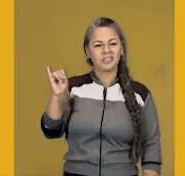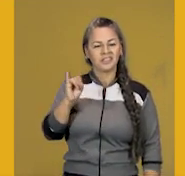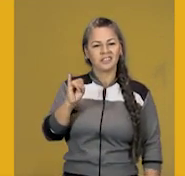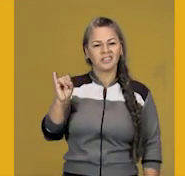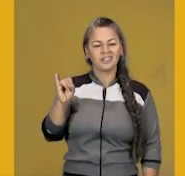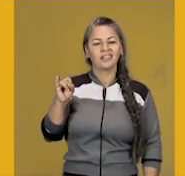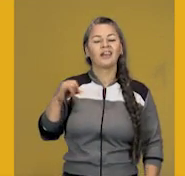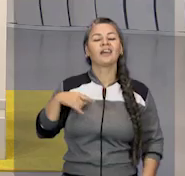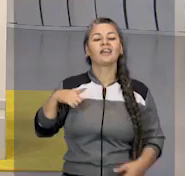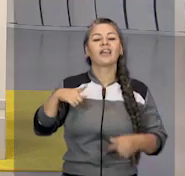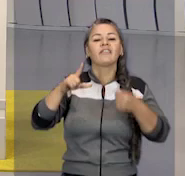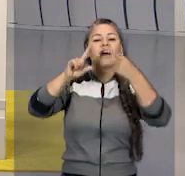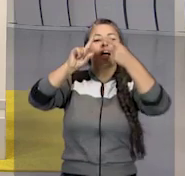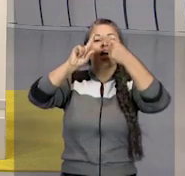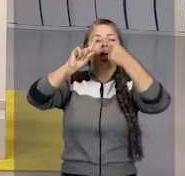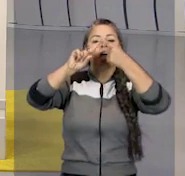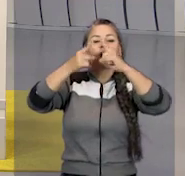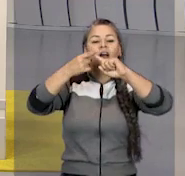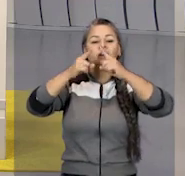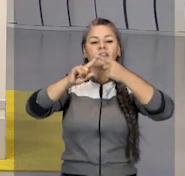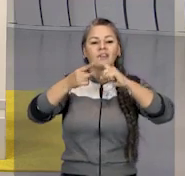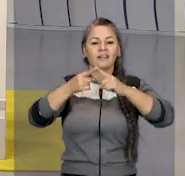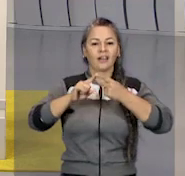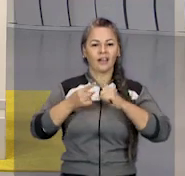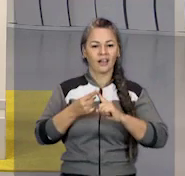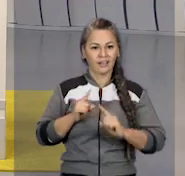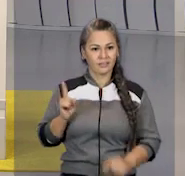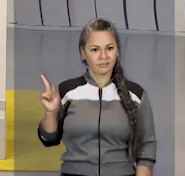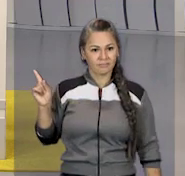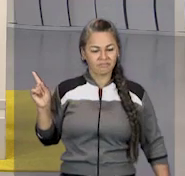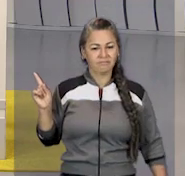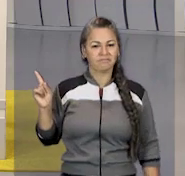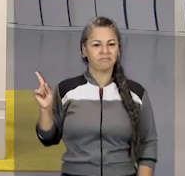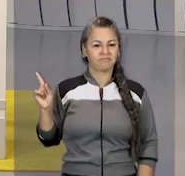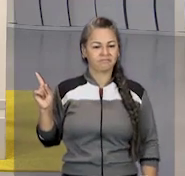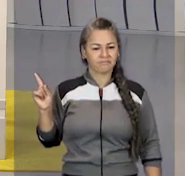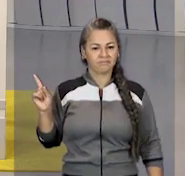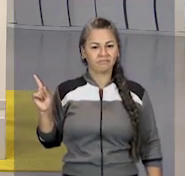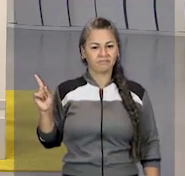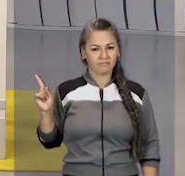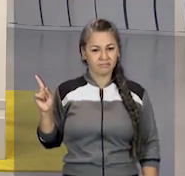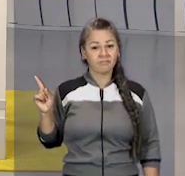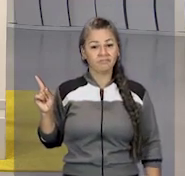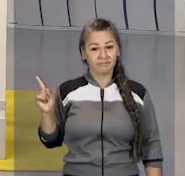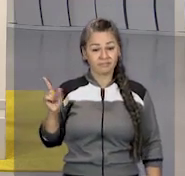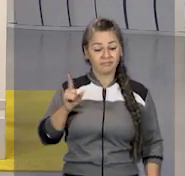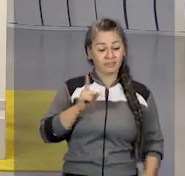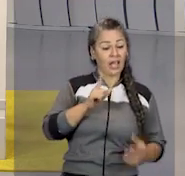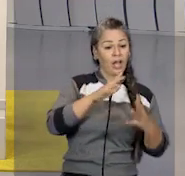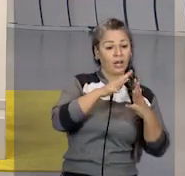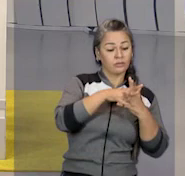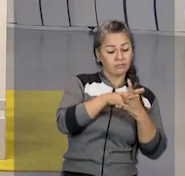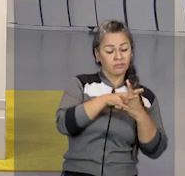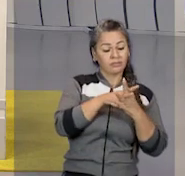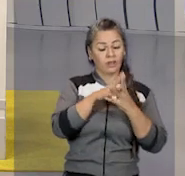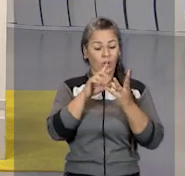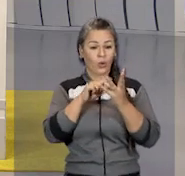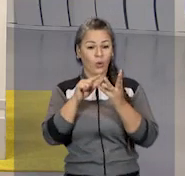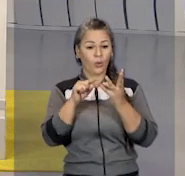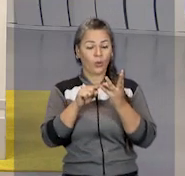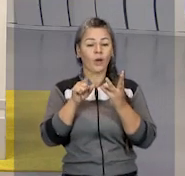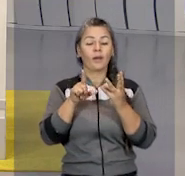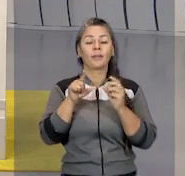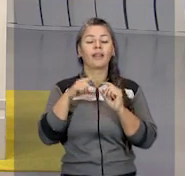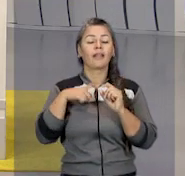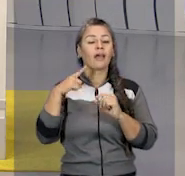vai trazer essa sonoridade mais aguda, tá? Então, tudo isso é para trazer essa sonoridade